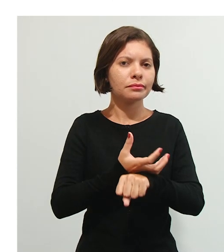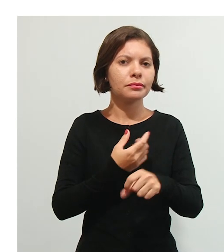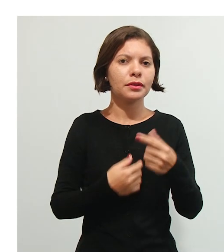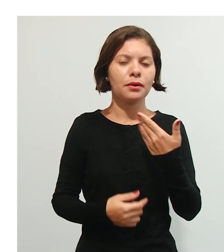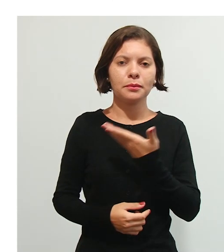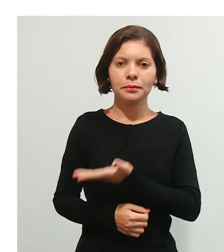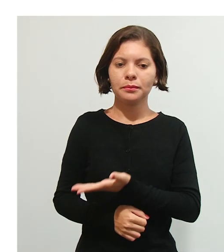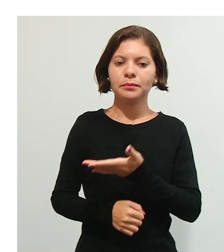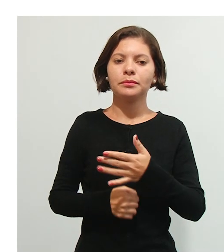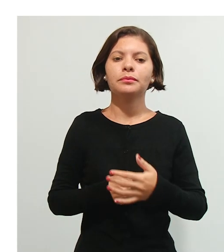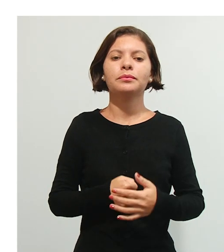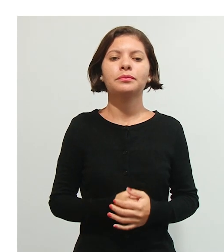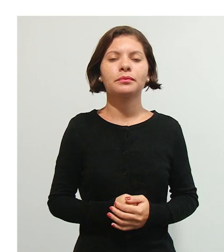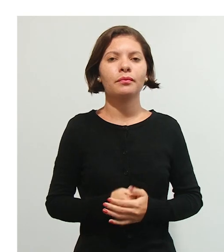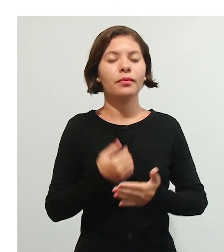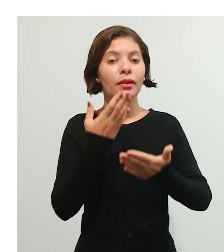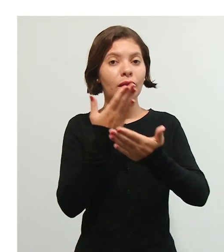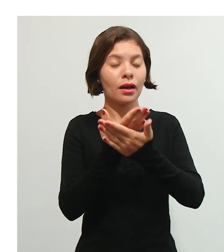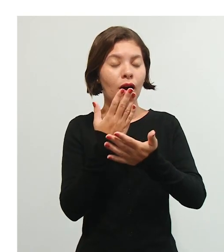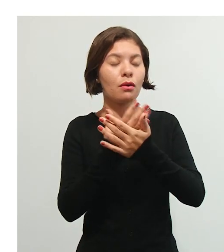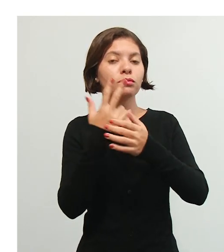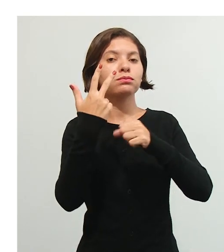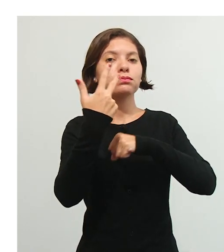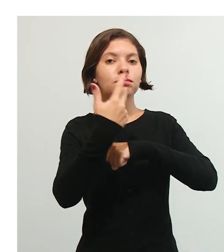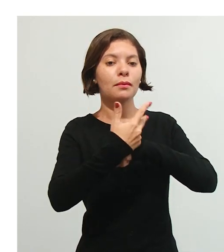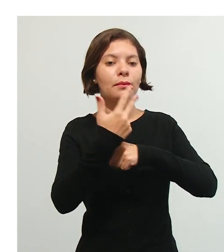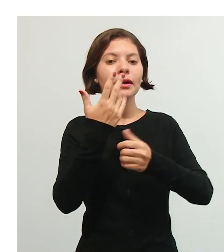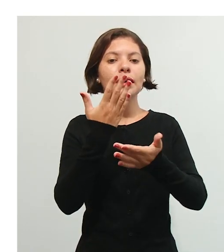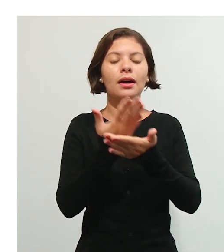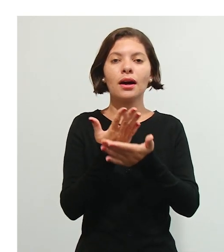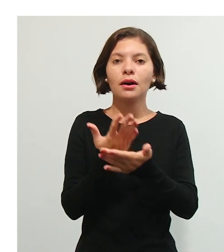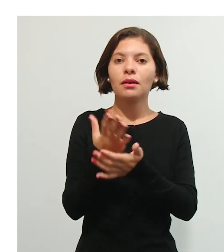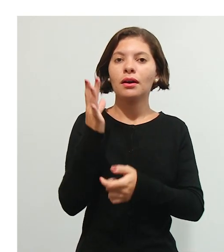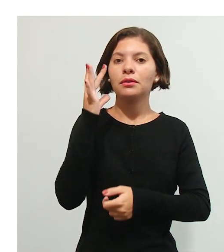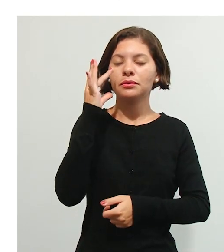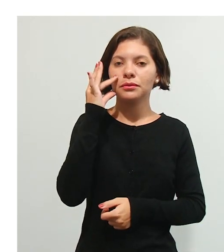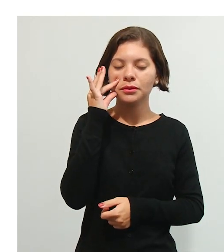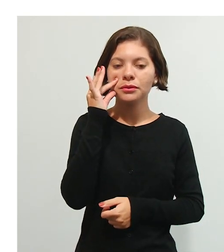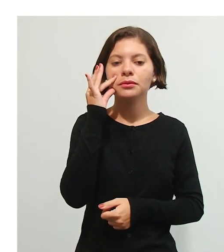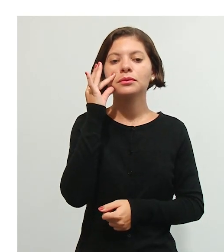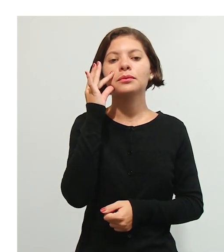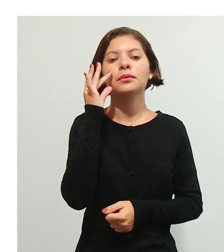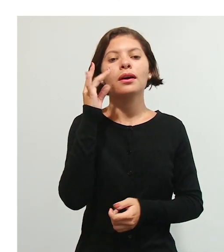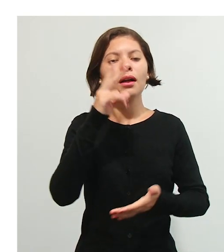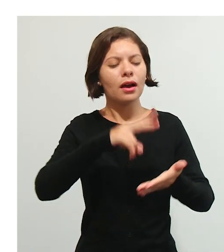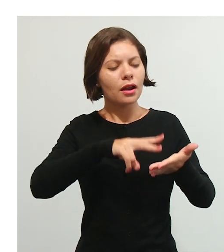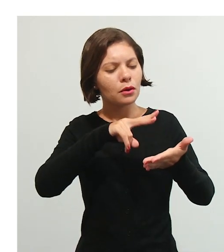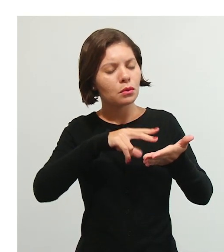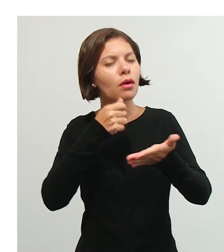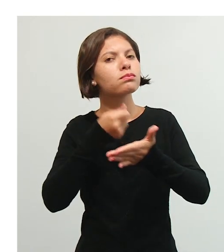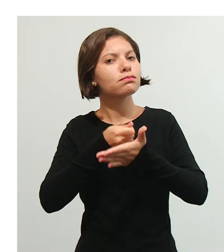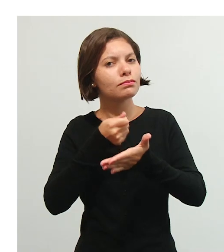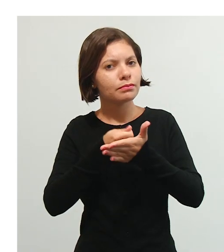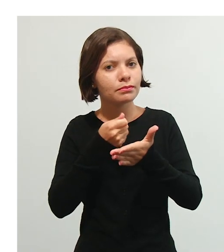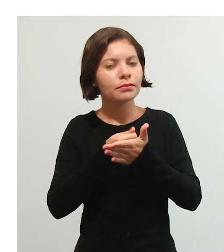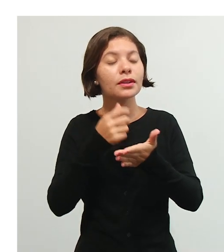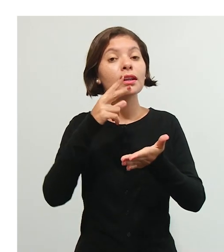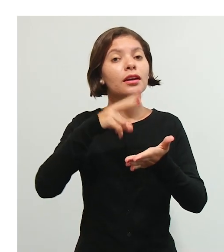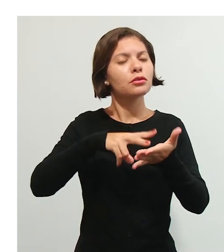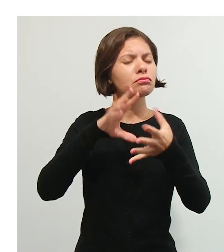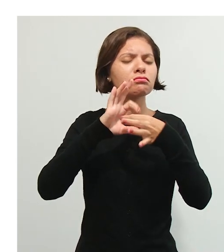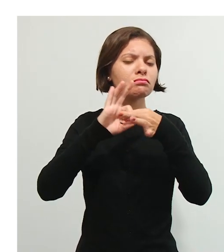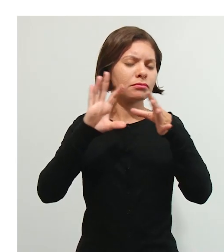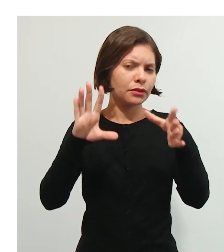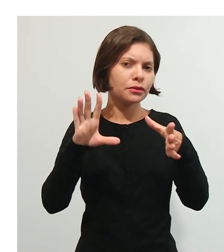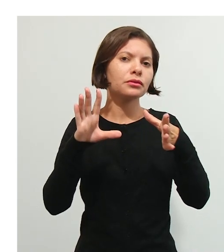da nossa disciplina serão aulas gravadas aula ao vivo síncronas leituras obrigatórias